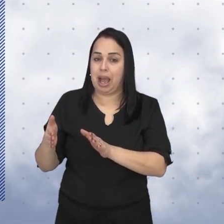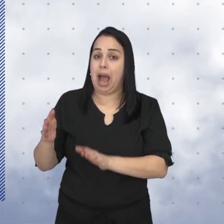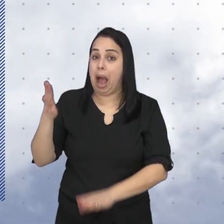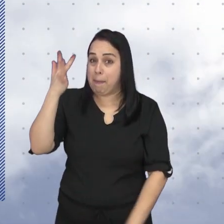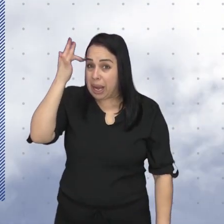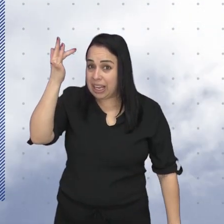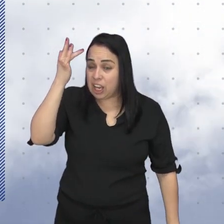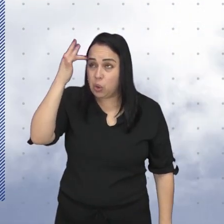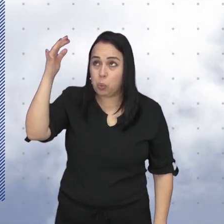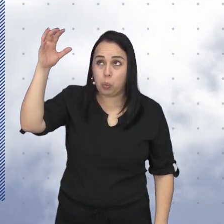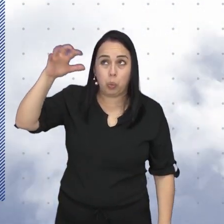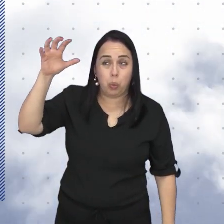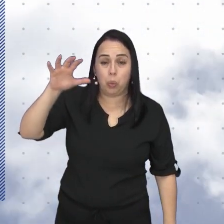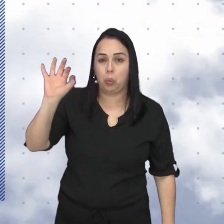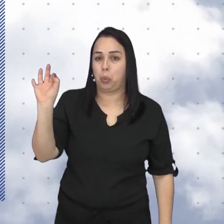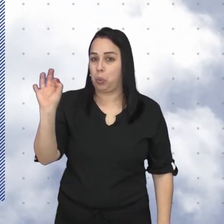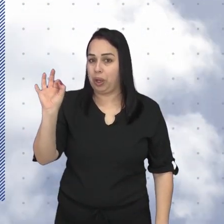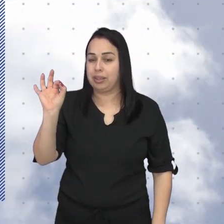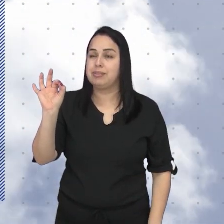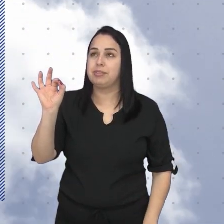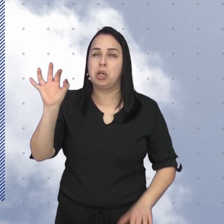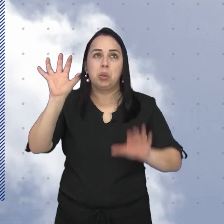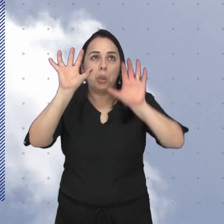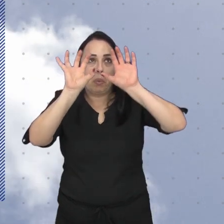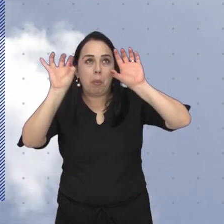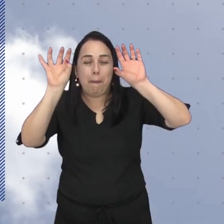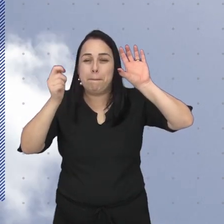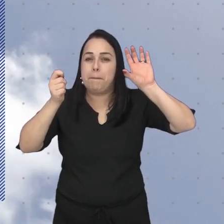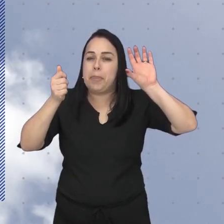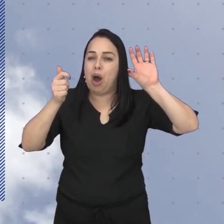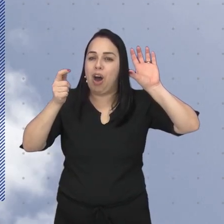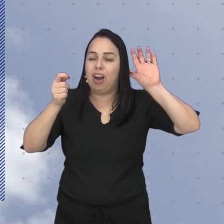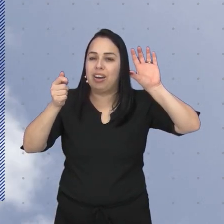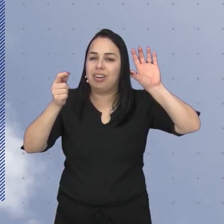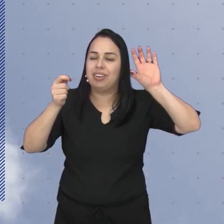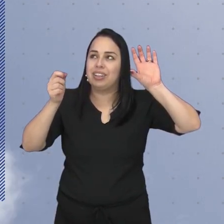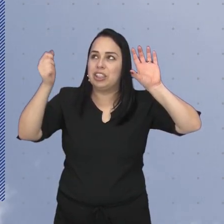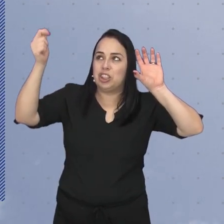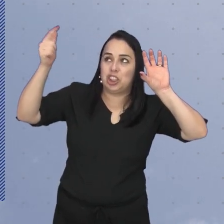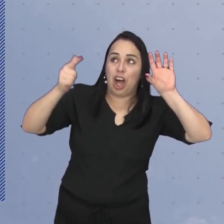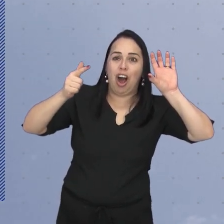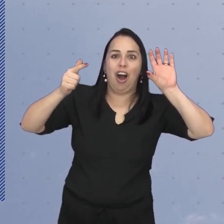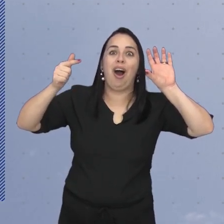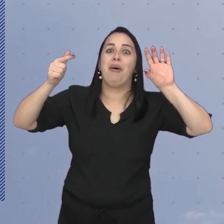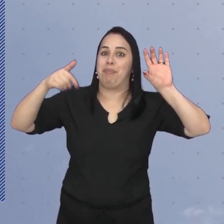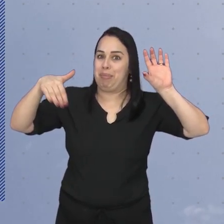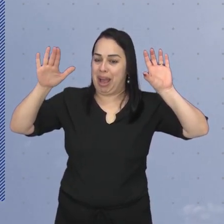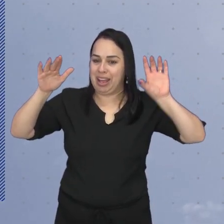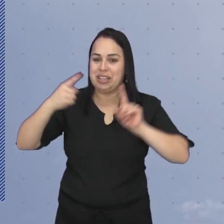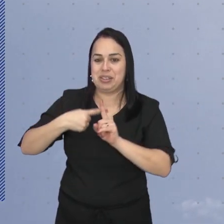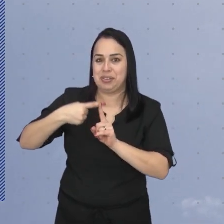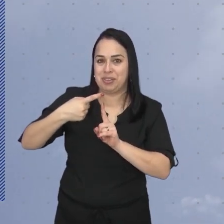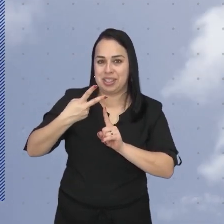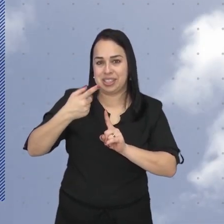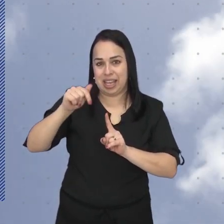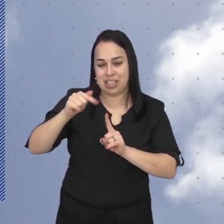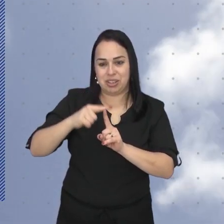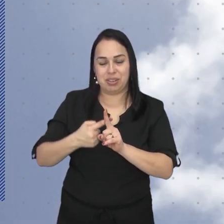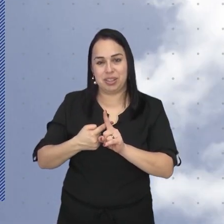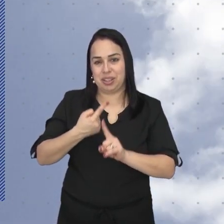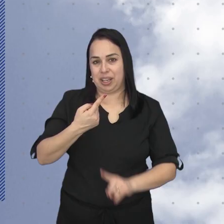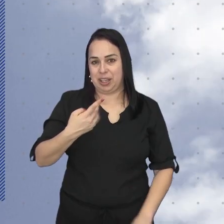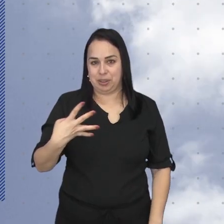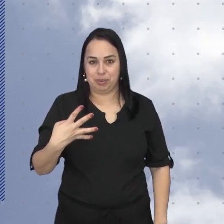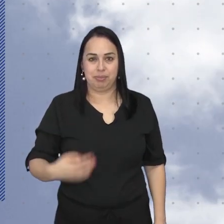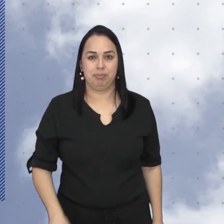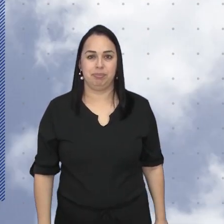de chuva também amanhã, quarta-feira. Céu com poucas nuvens e muitos períodos de sol. A máxima é de 27 graus e a